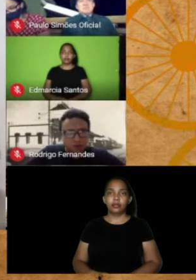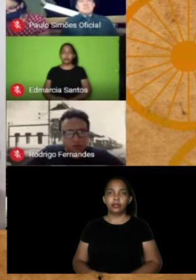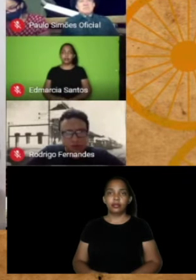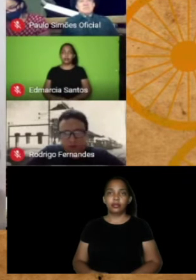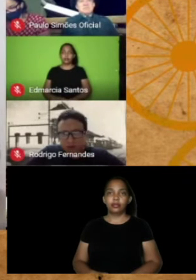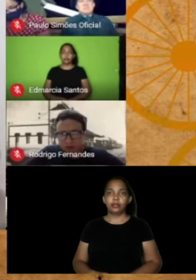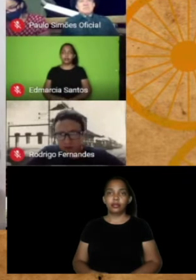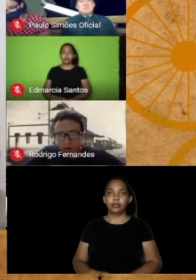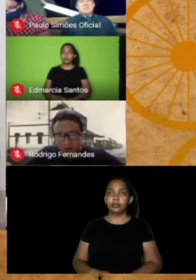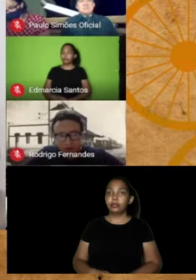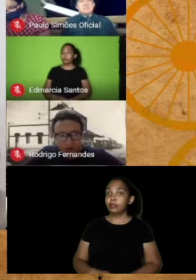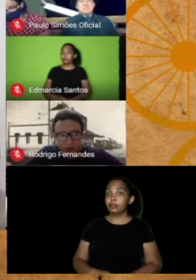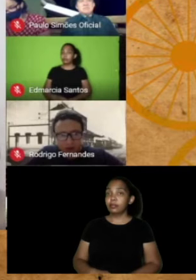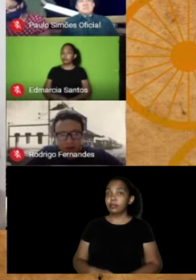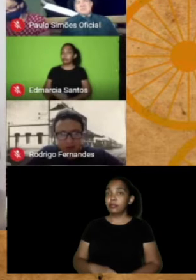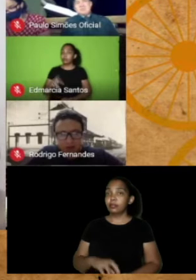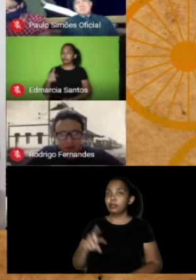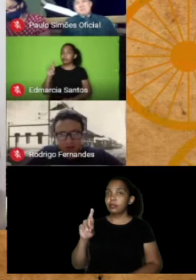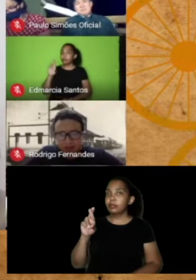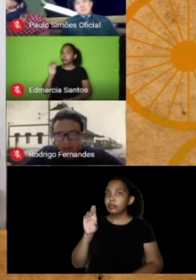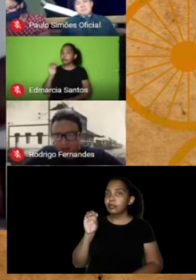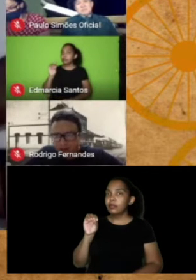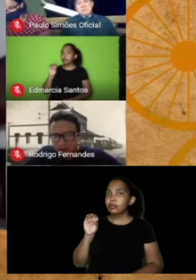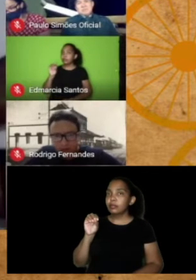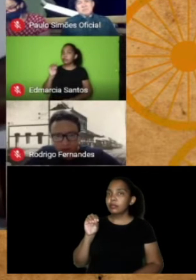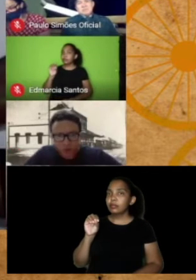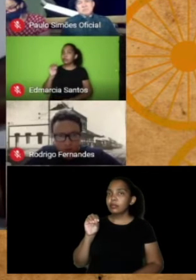Professor Rodrigo, o senhor nos ouve?